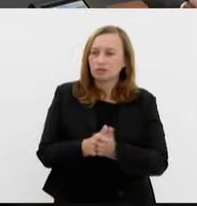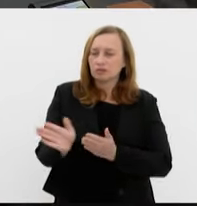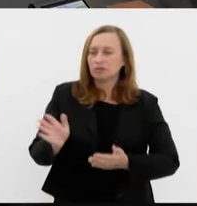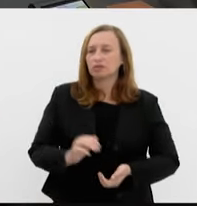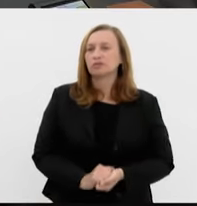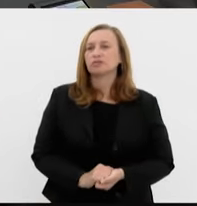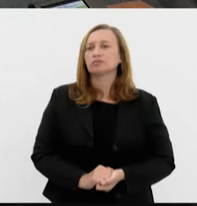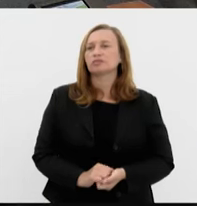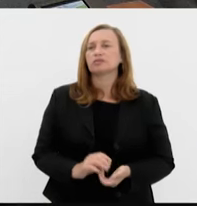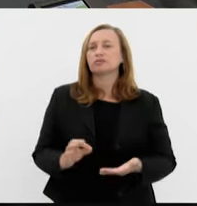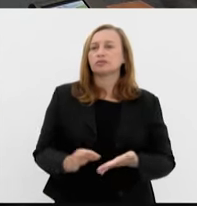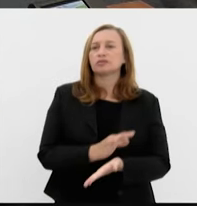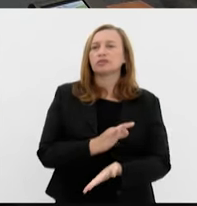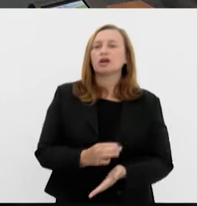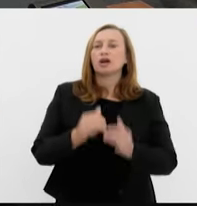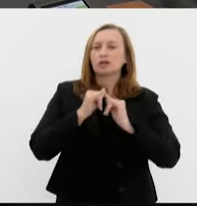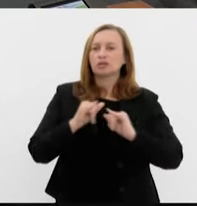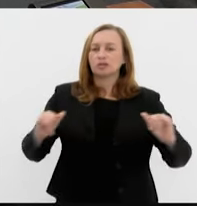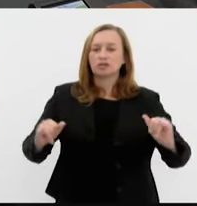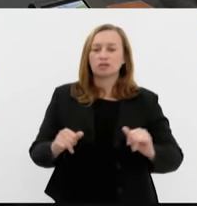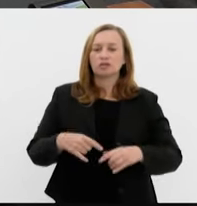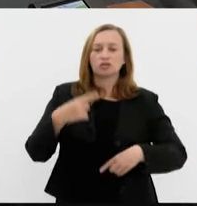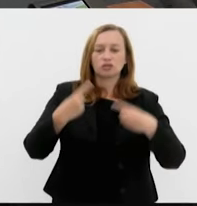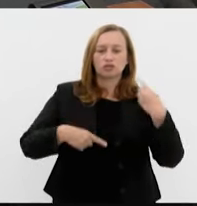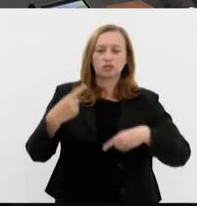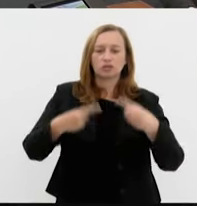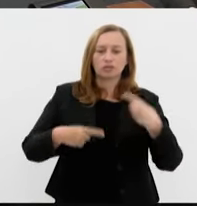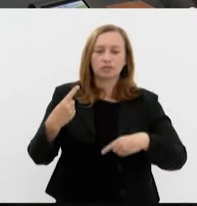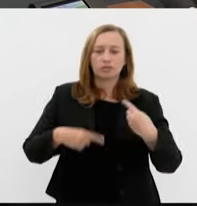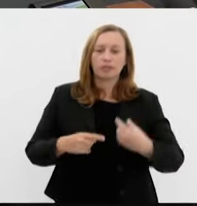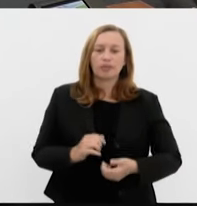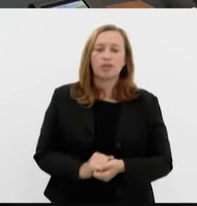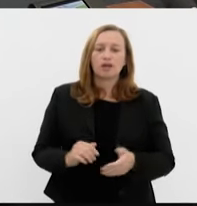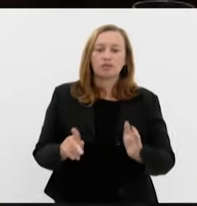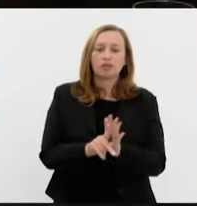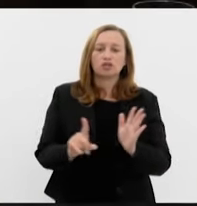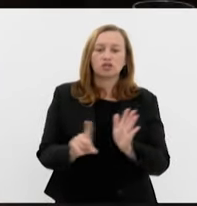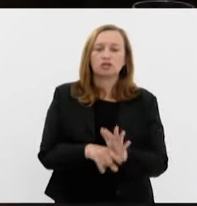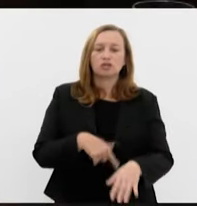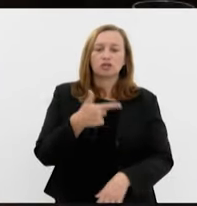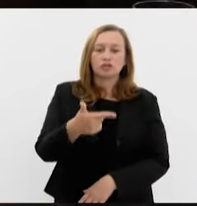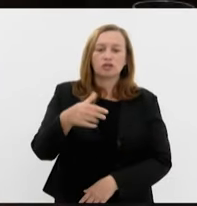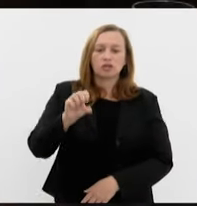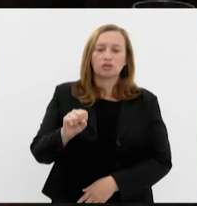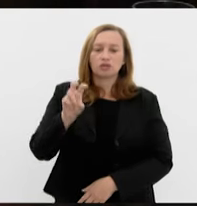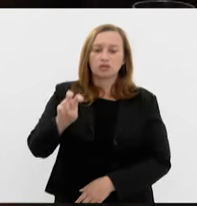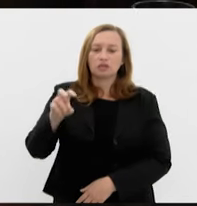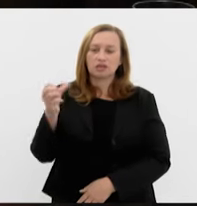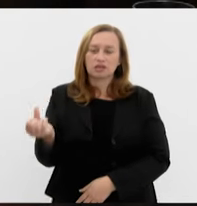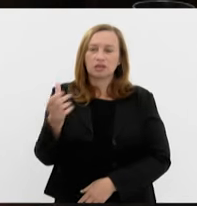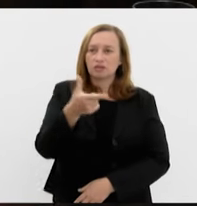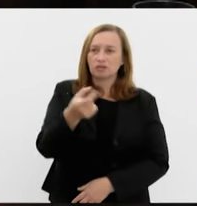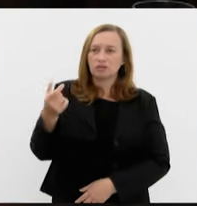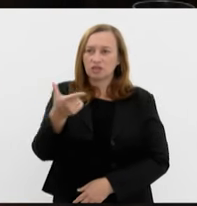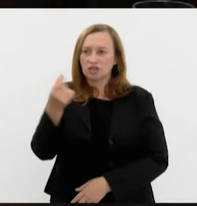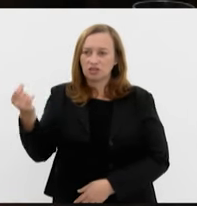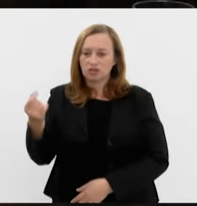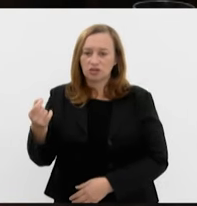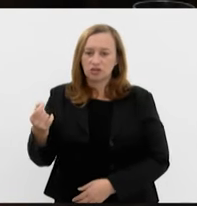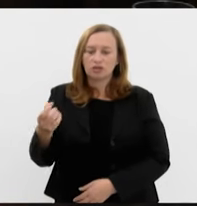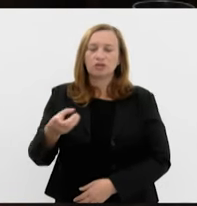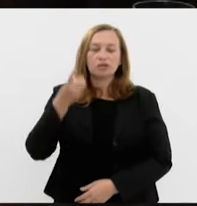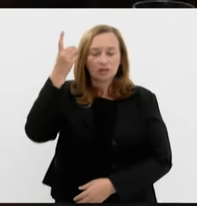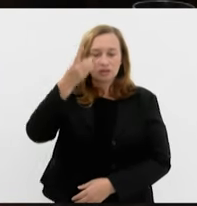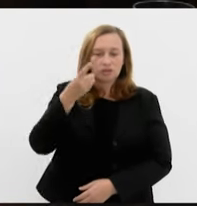autógrafo anuncio em discussão projeto de lei número 286/2020 de